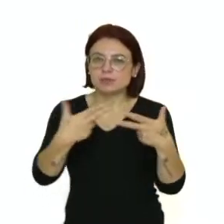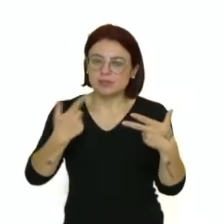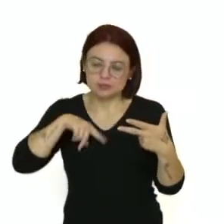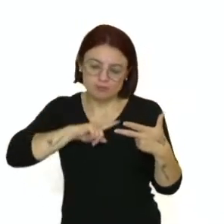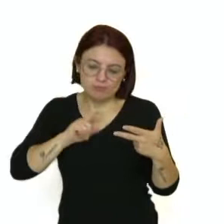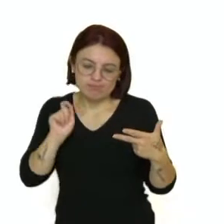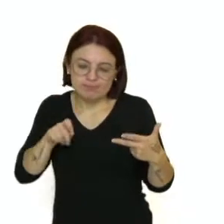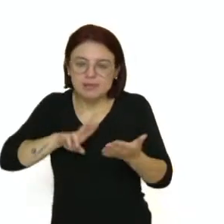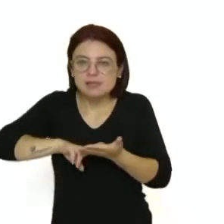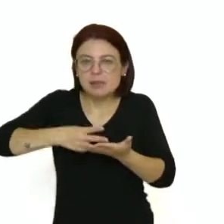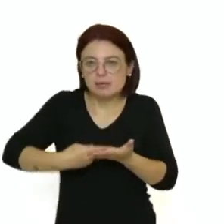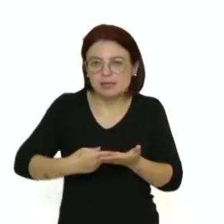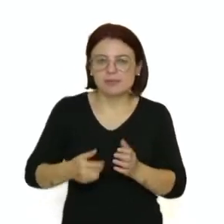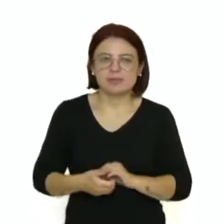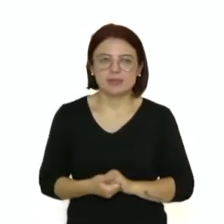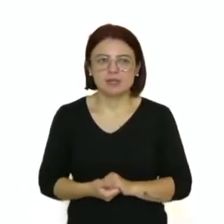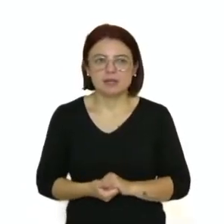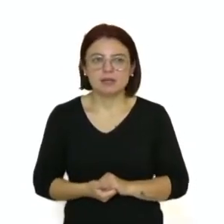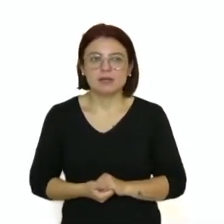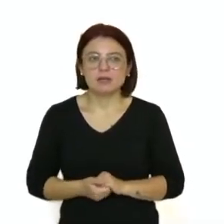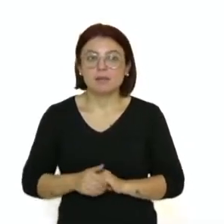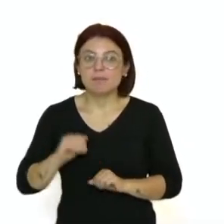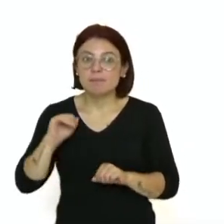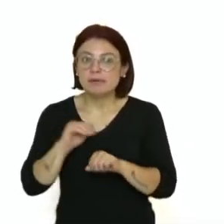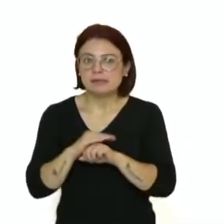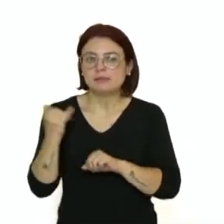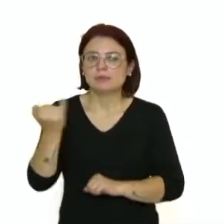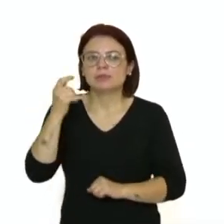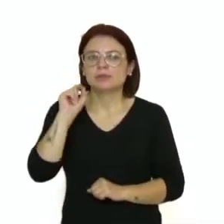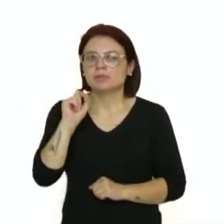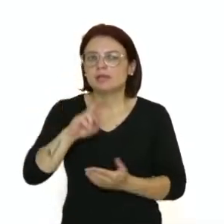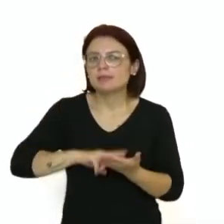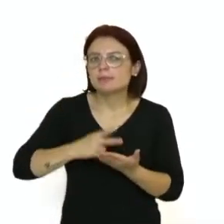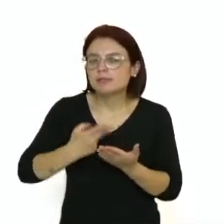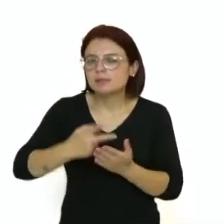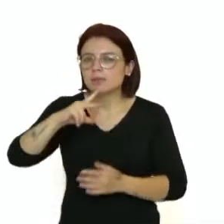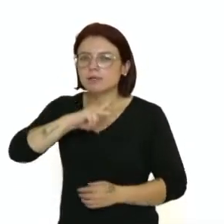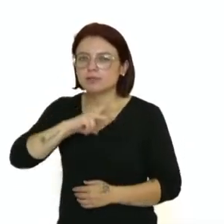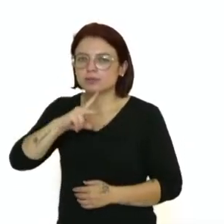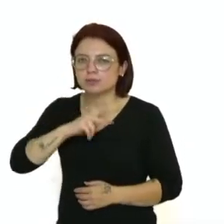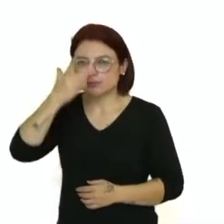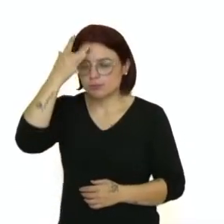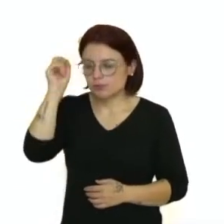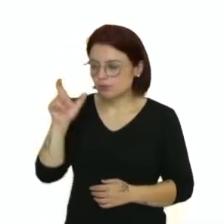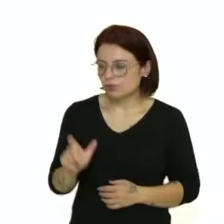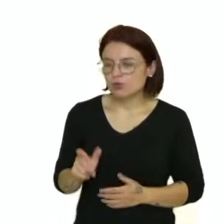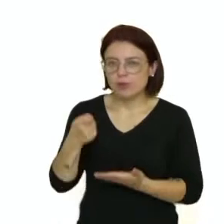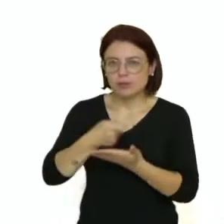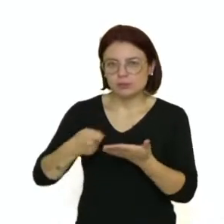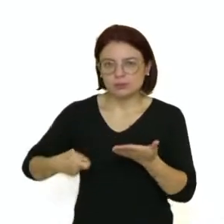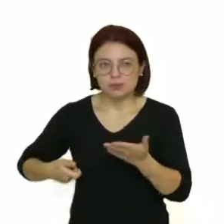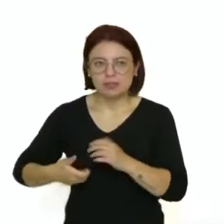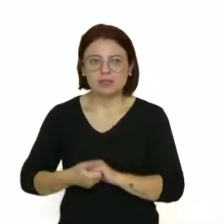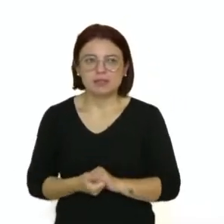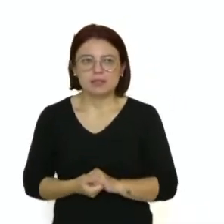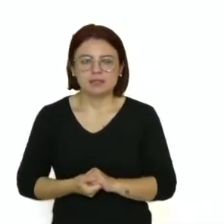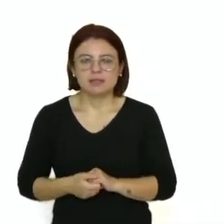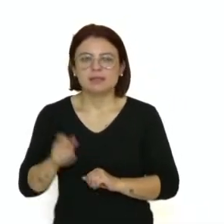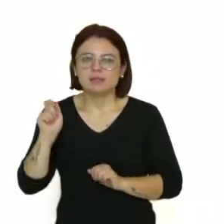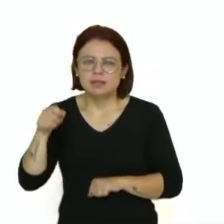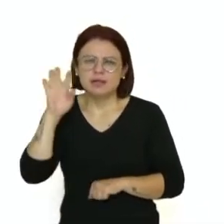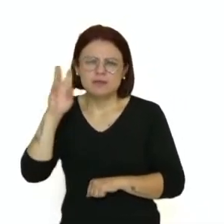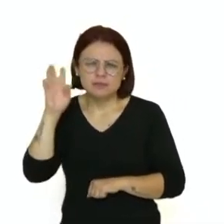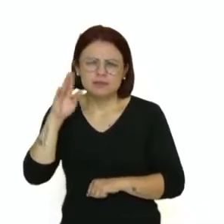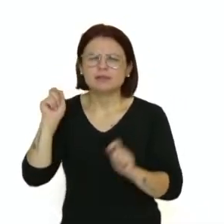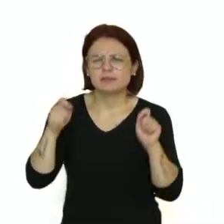interpretações possíveis, mas principalmente leva em conta uma interpretação pessoal do autor, que pode ser tanto reflexiva